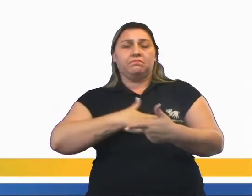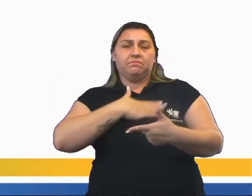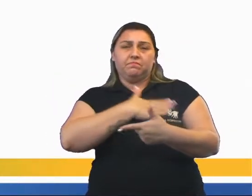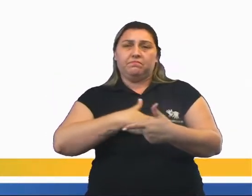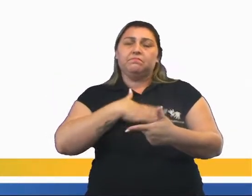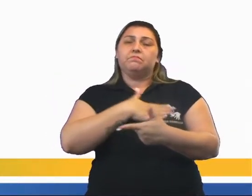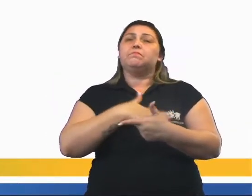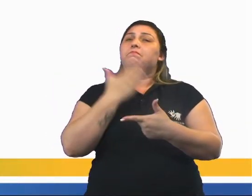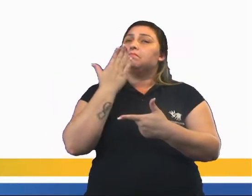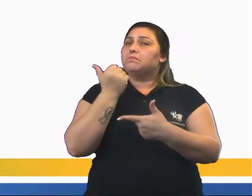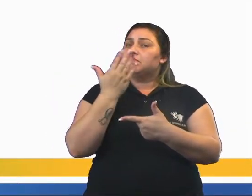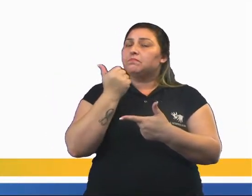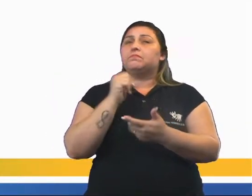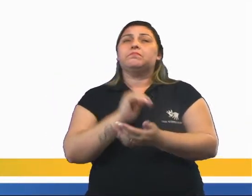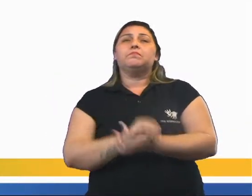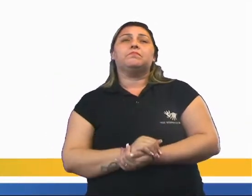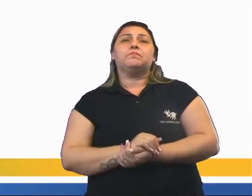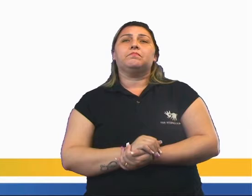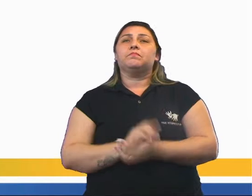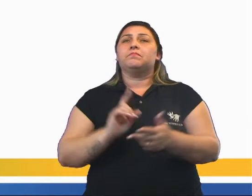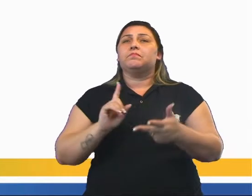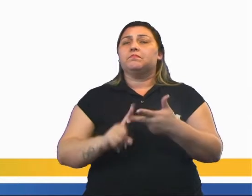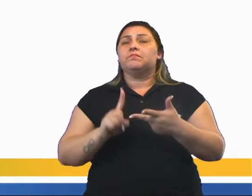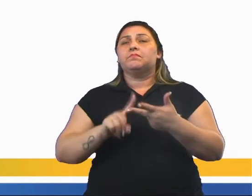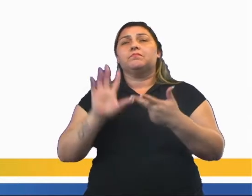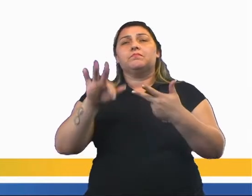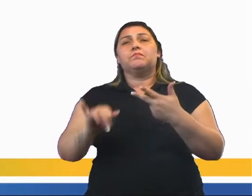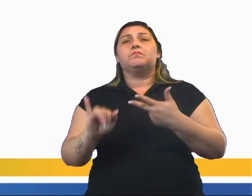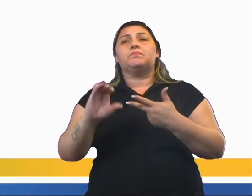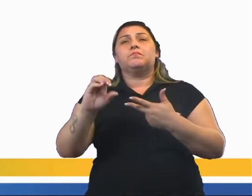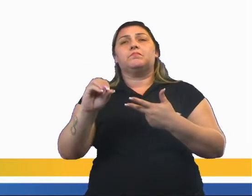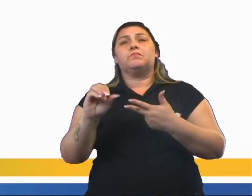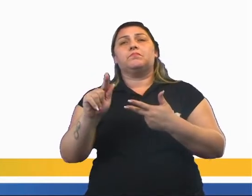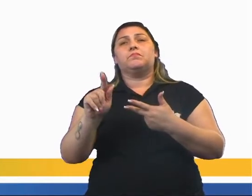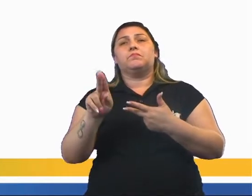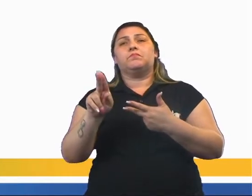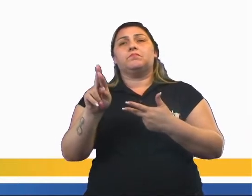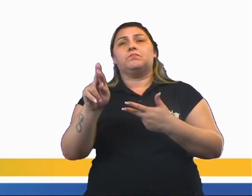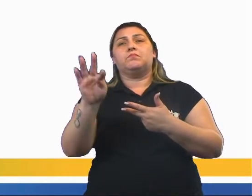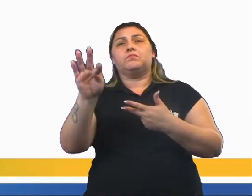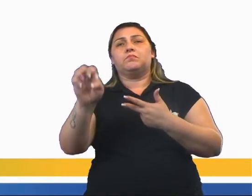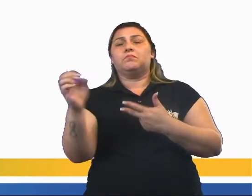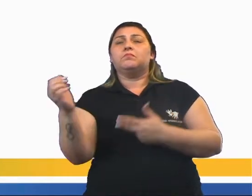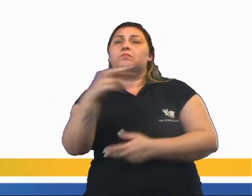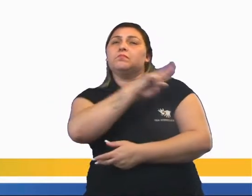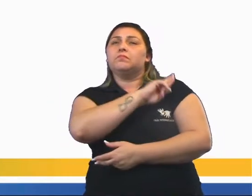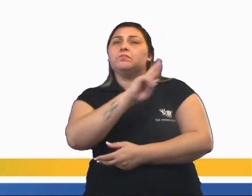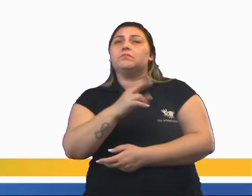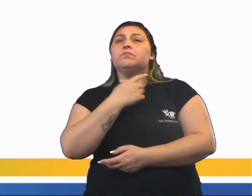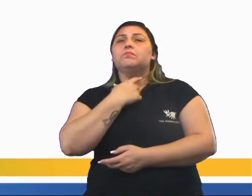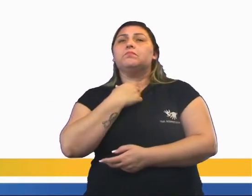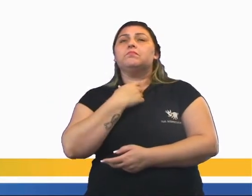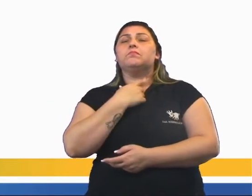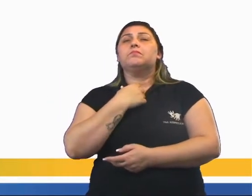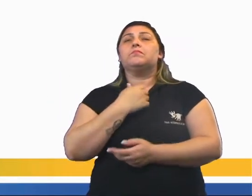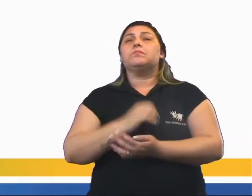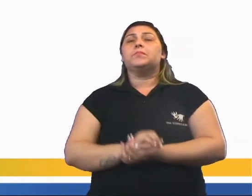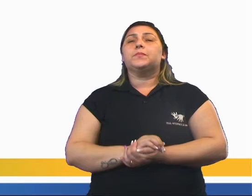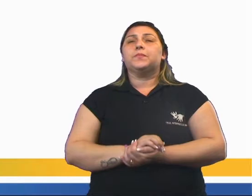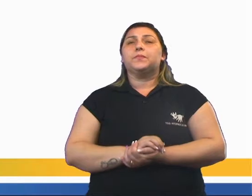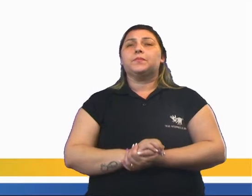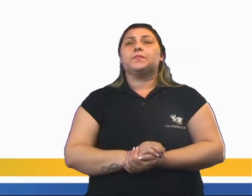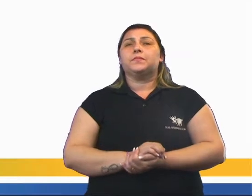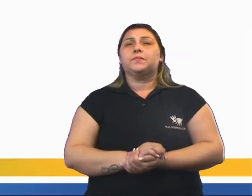gostar muito de se alimentar dele. E temos por fim aqui outra imagem representando, o iogurte. E